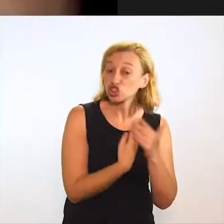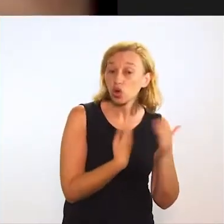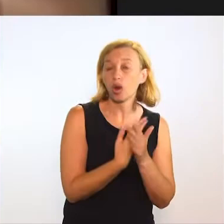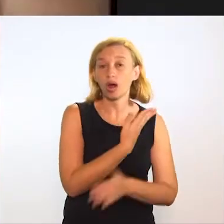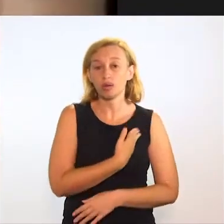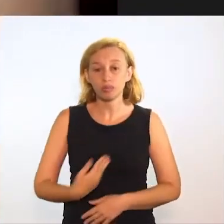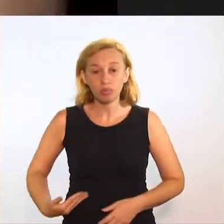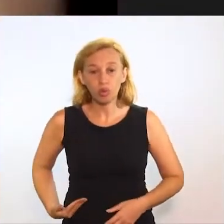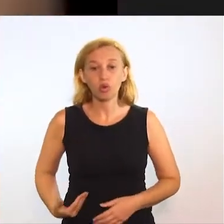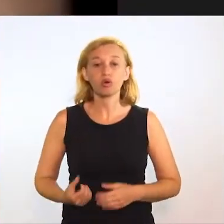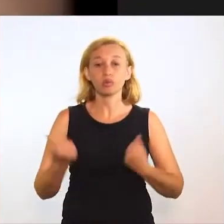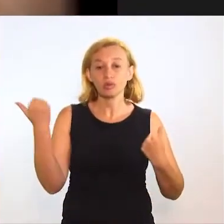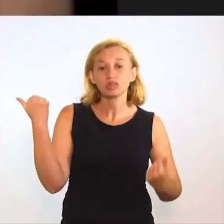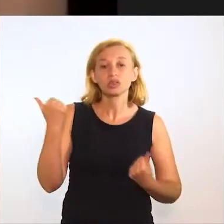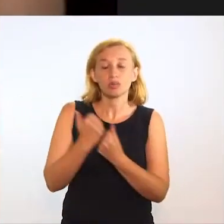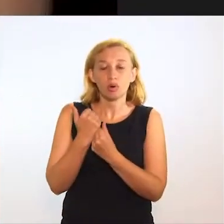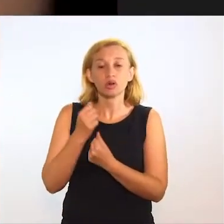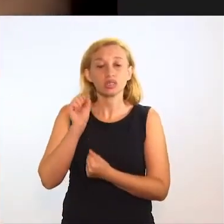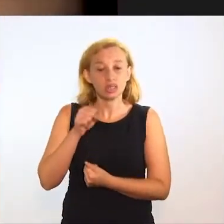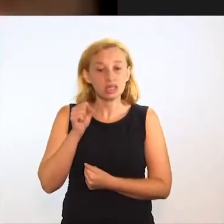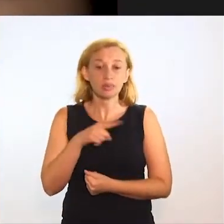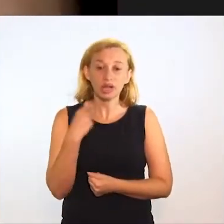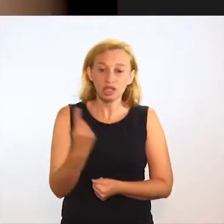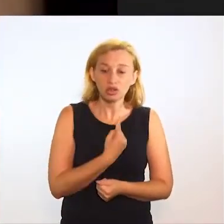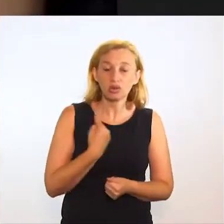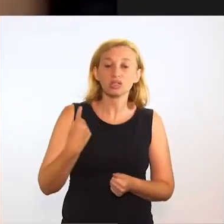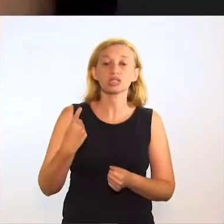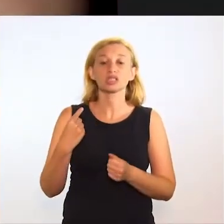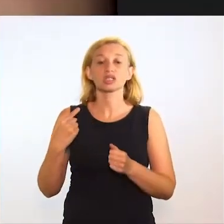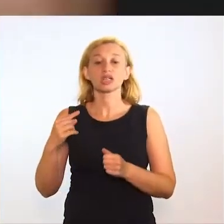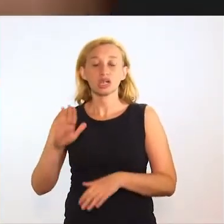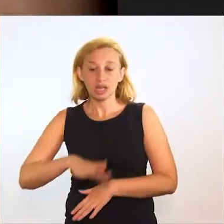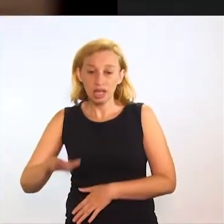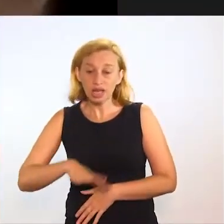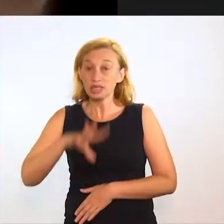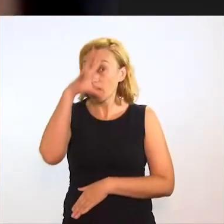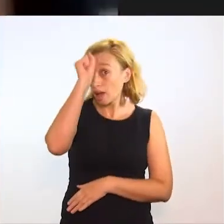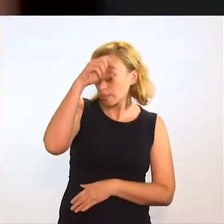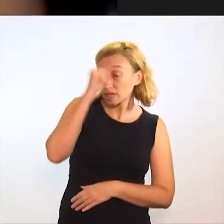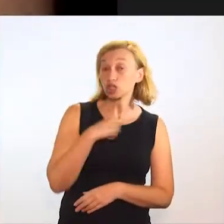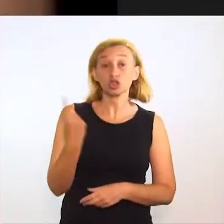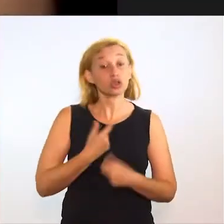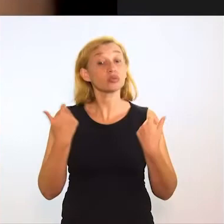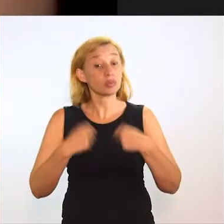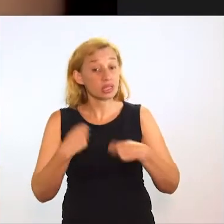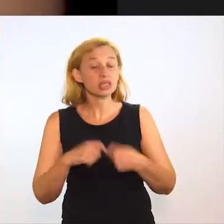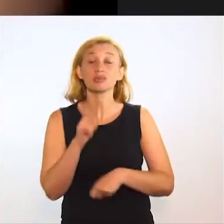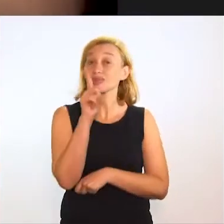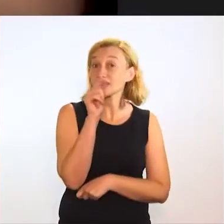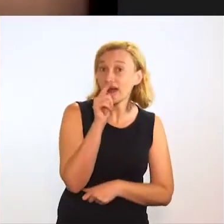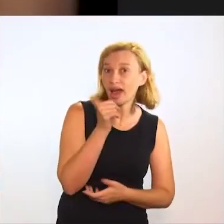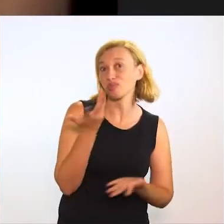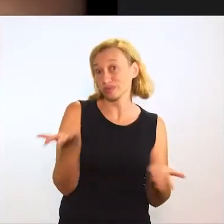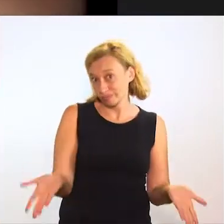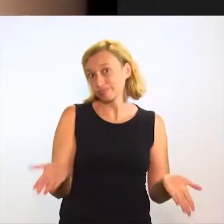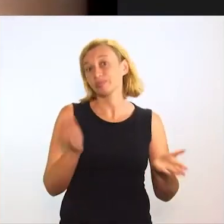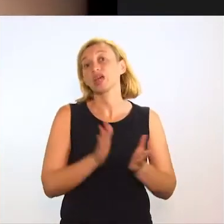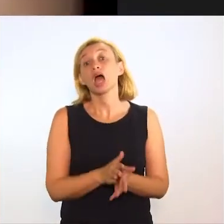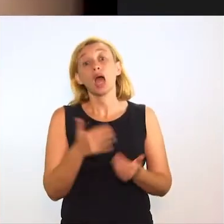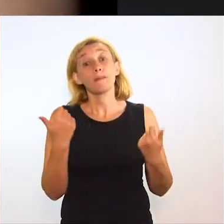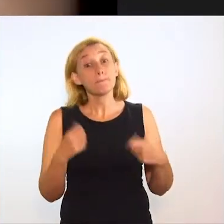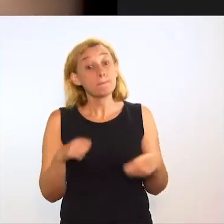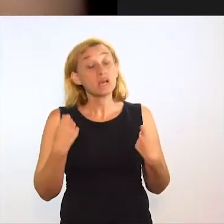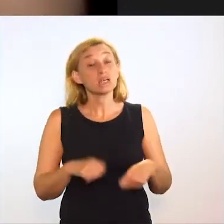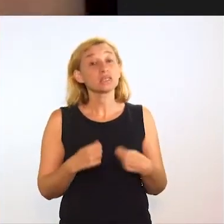gente precisa que a escola pública dê o suporte para que nossas crianças aprendam, a gente precisa da